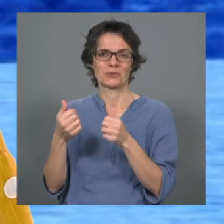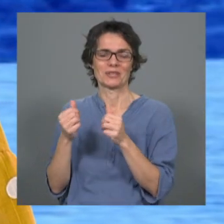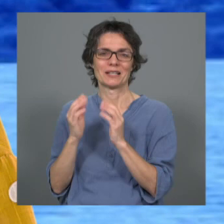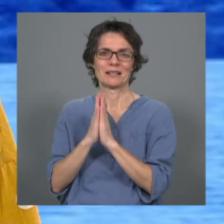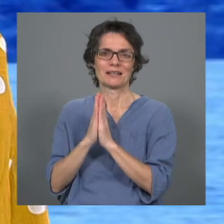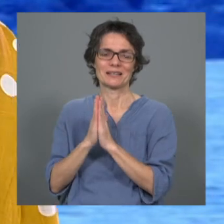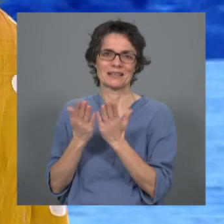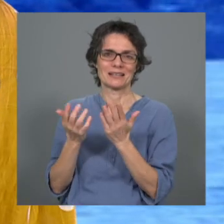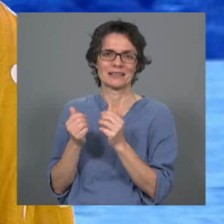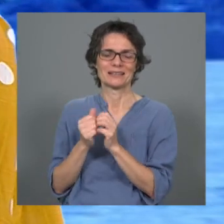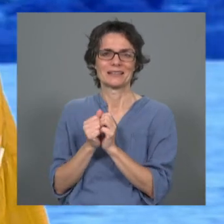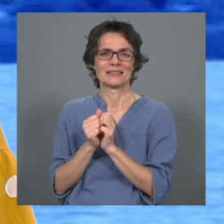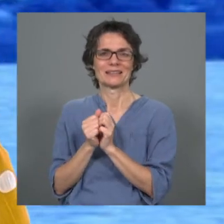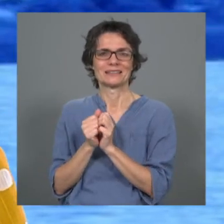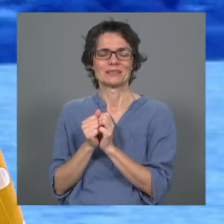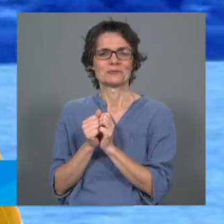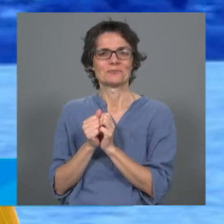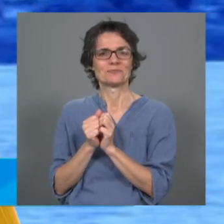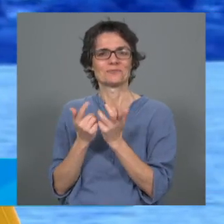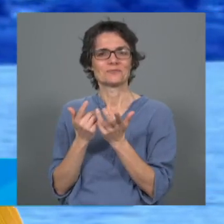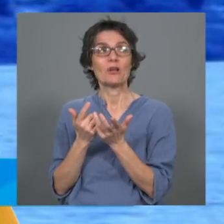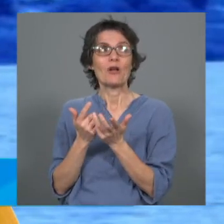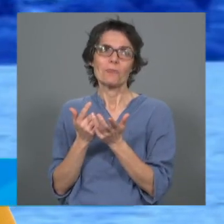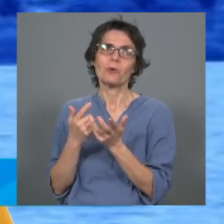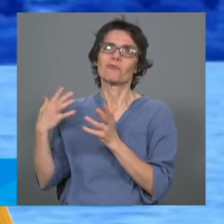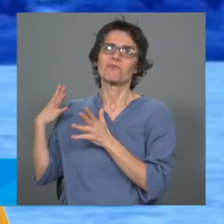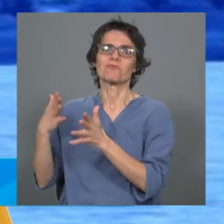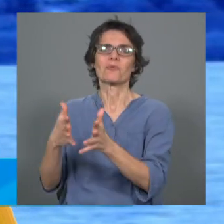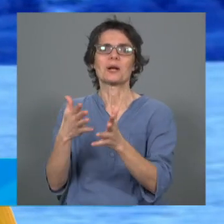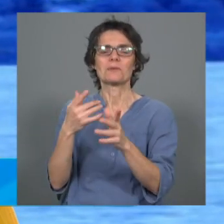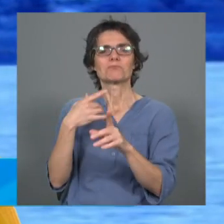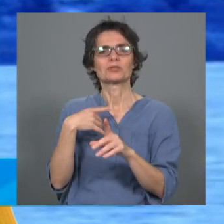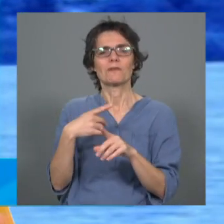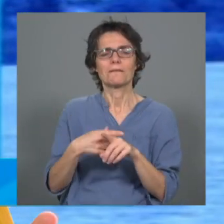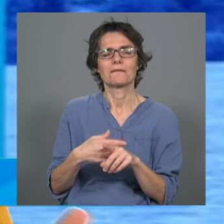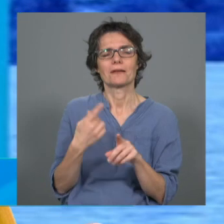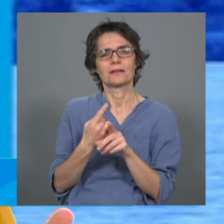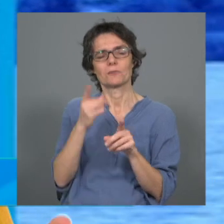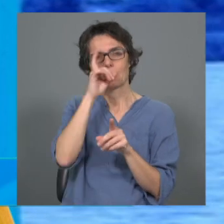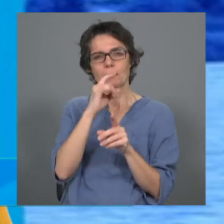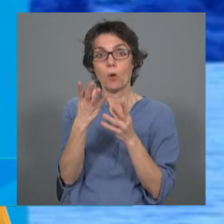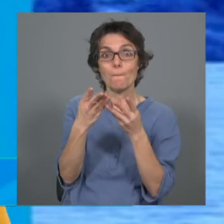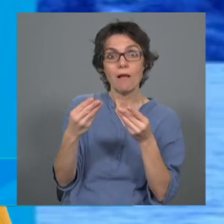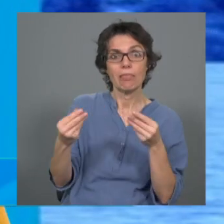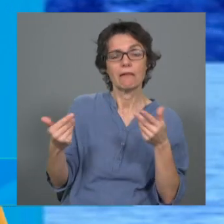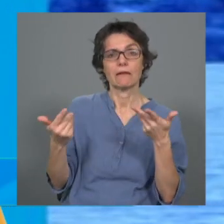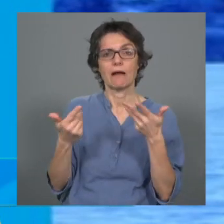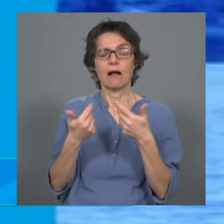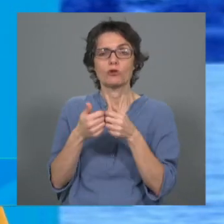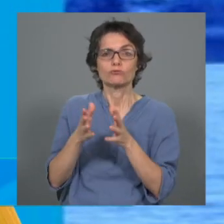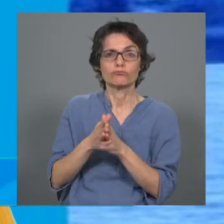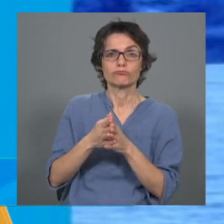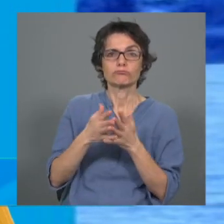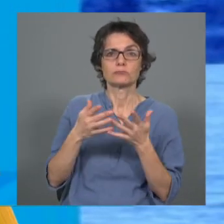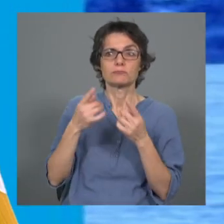Lisboa? Foi bastante interessante. Acho que a publicação dos guiões na altura preparatórios para o Sínodo acabaram também por